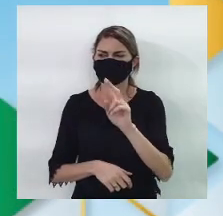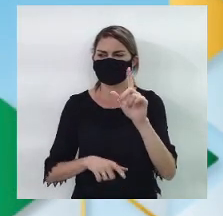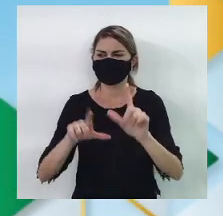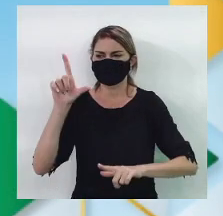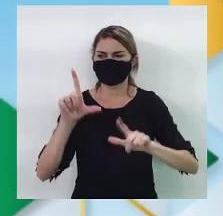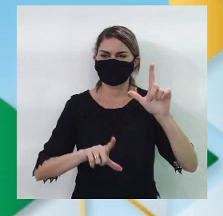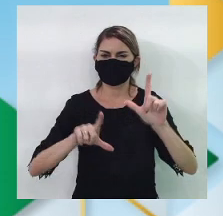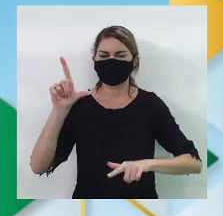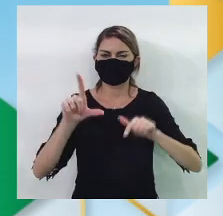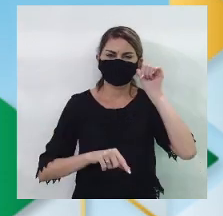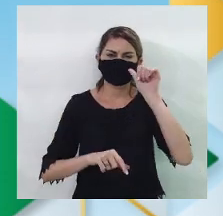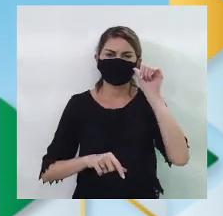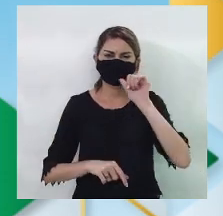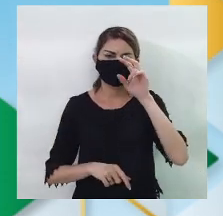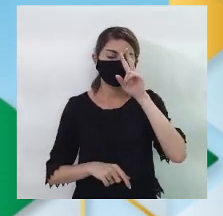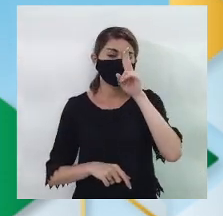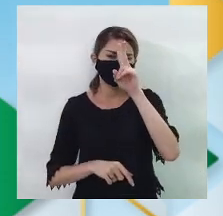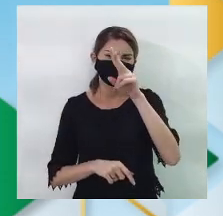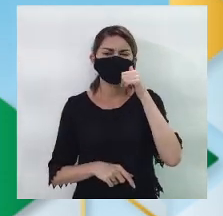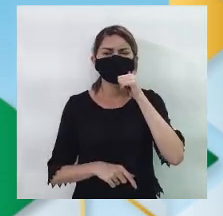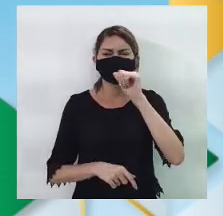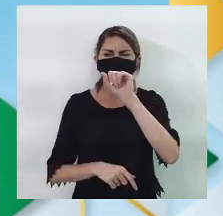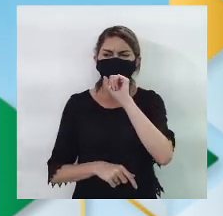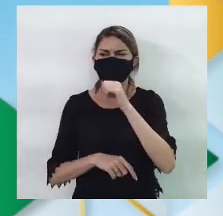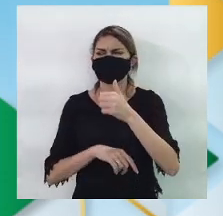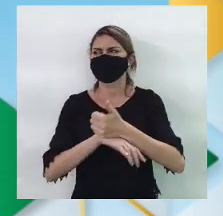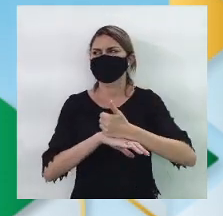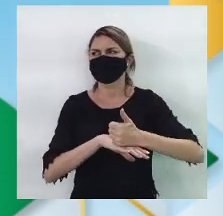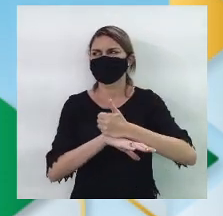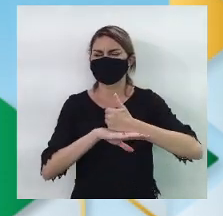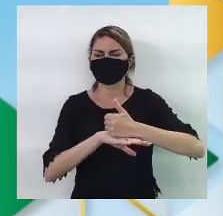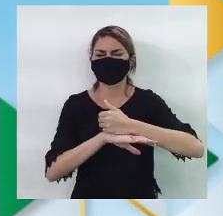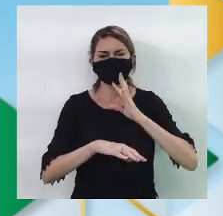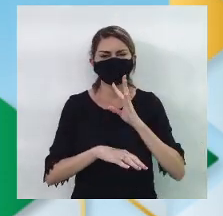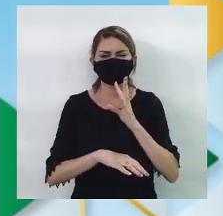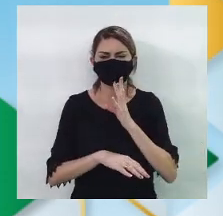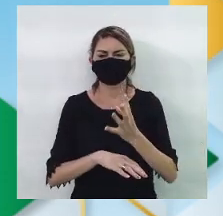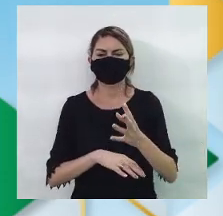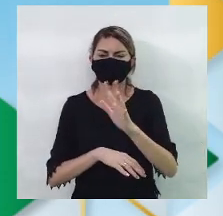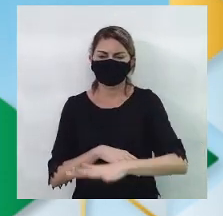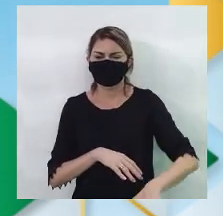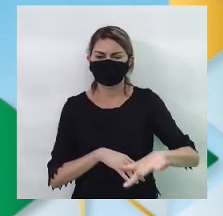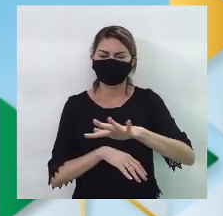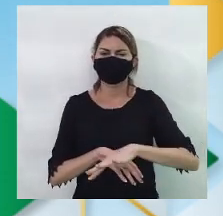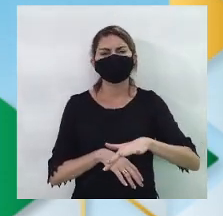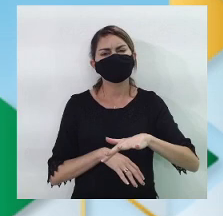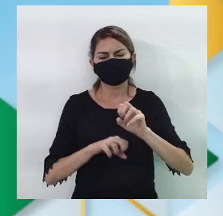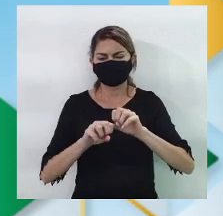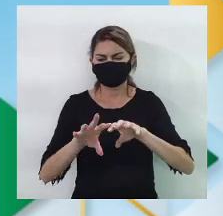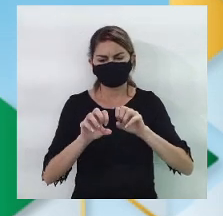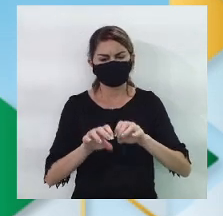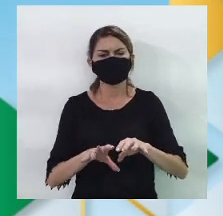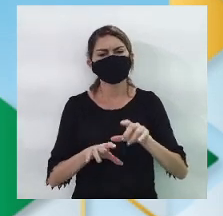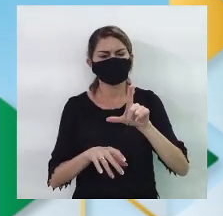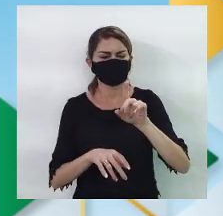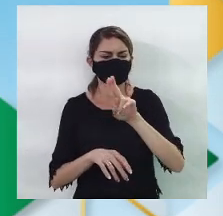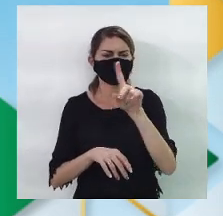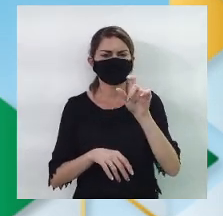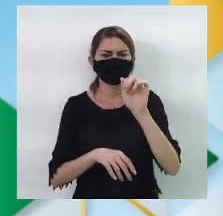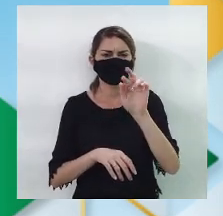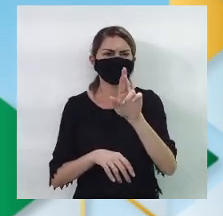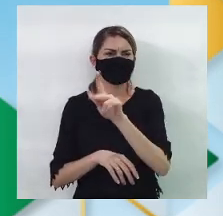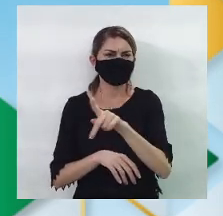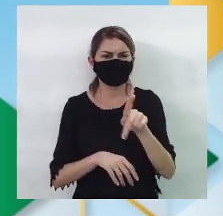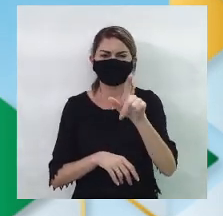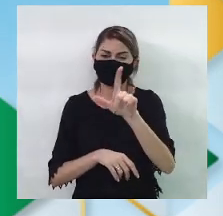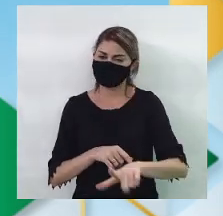aí, mulher forte, mãe, profissional, reconhecida no campo, do ensino. Luzilá foi professora